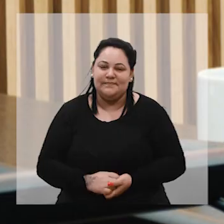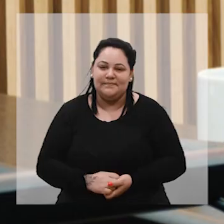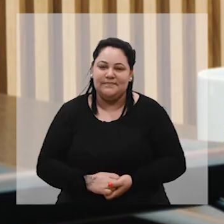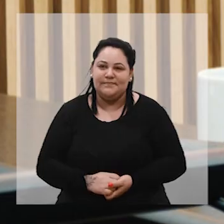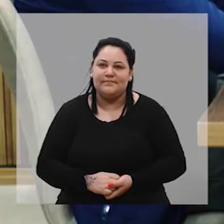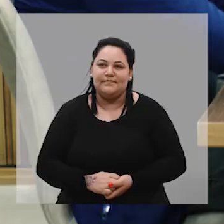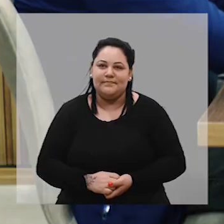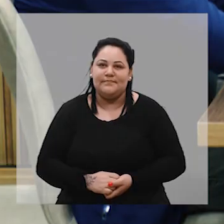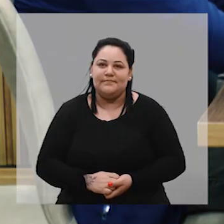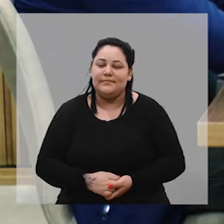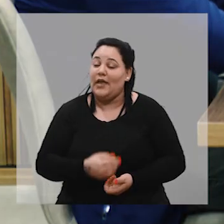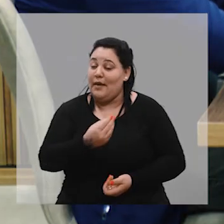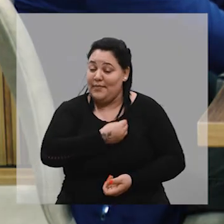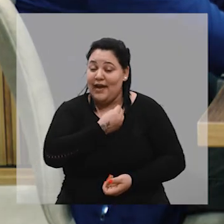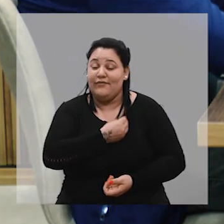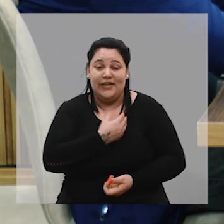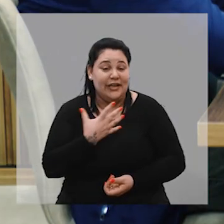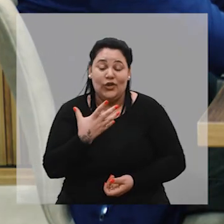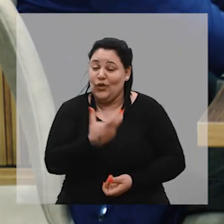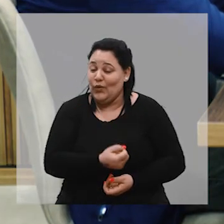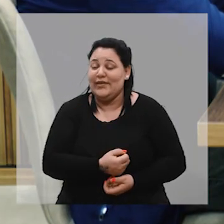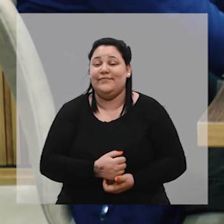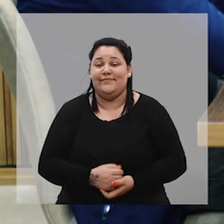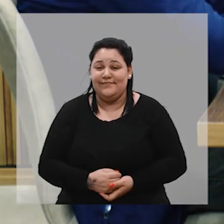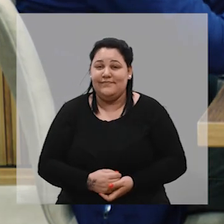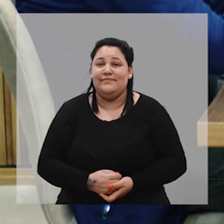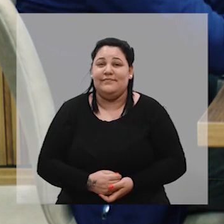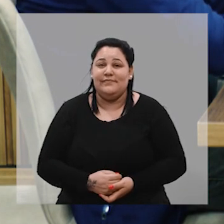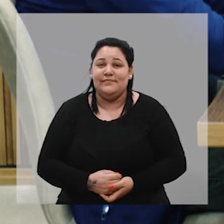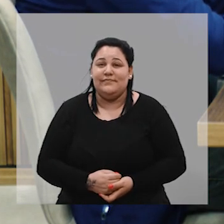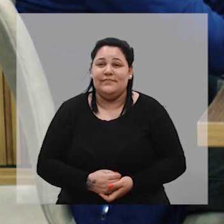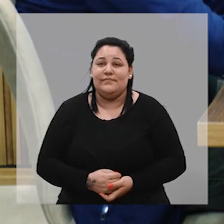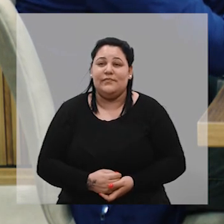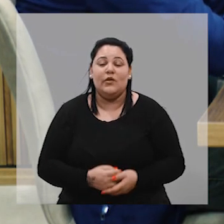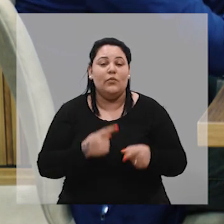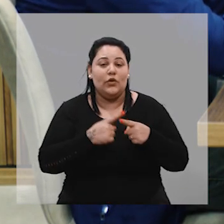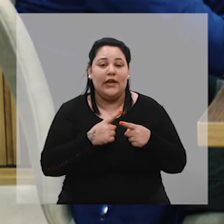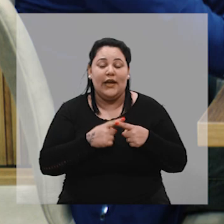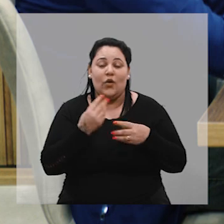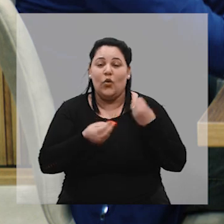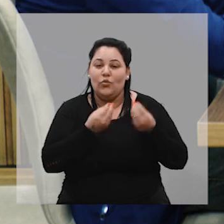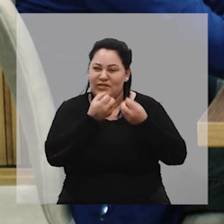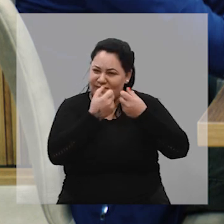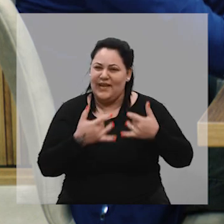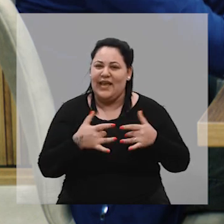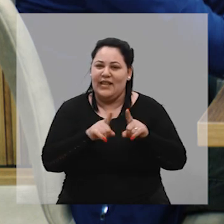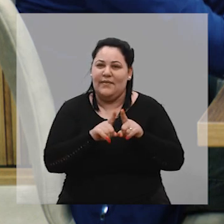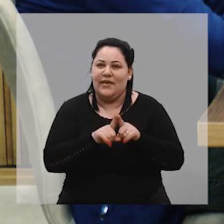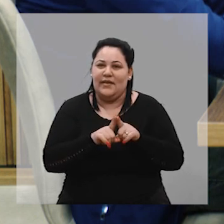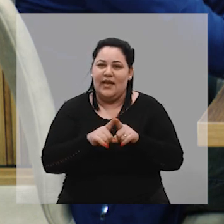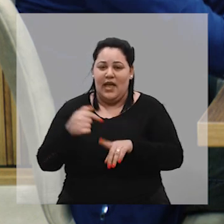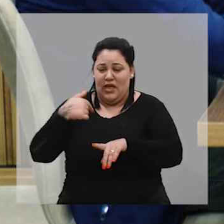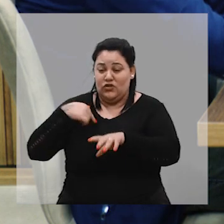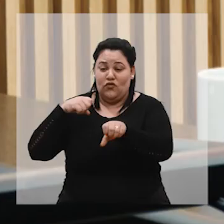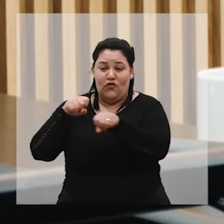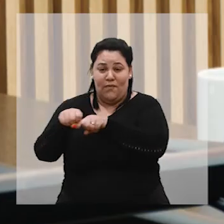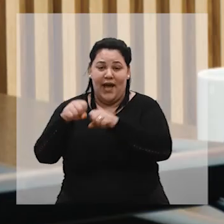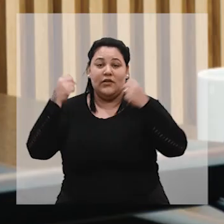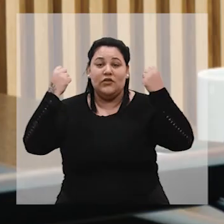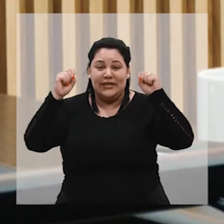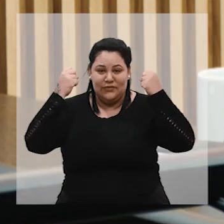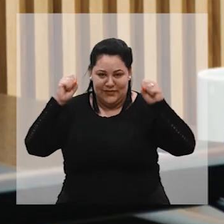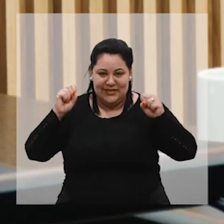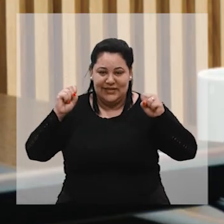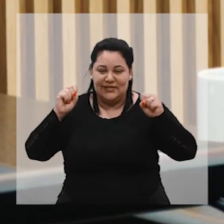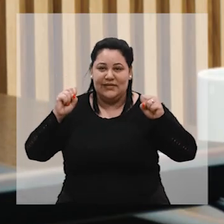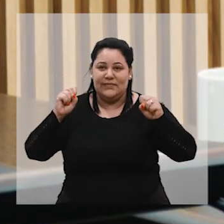nenhum. Isso é pra vida, né? Isso é pra vida, cara. Porque assim, como eu disse, eu sou formado